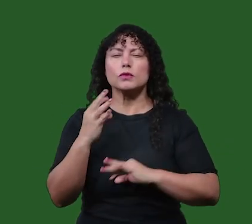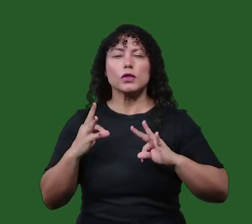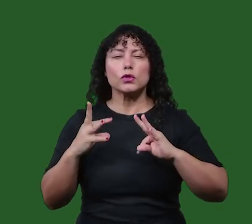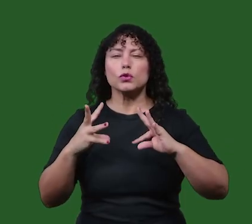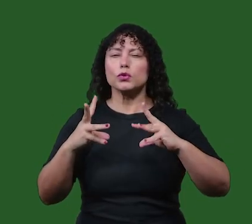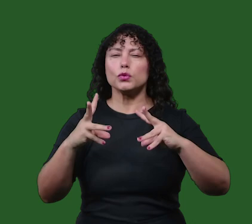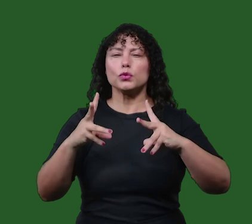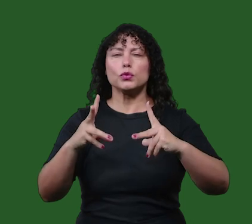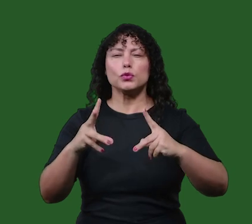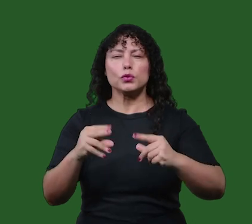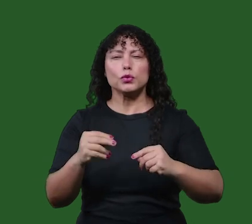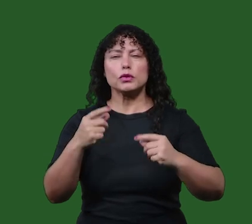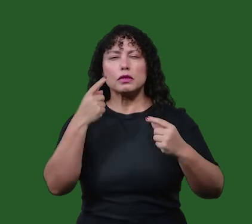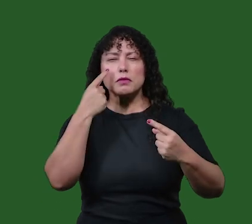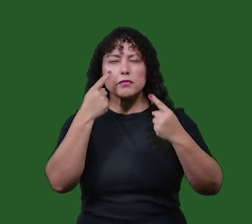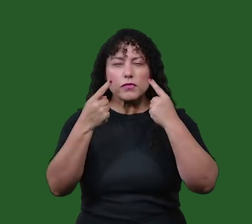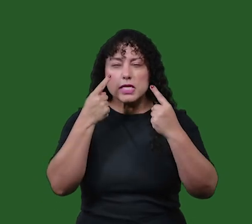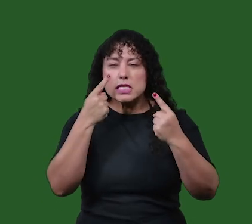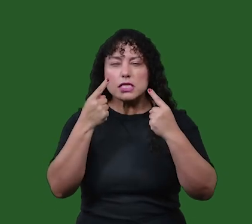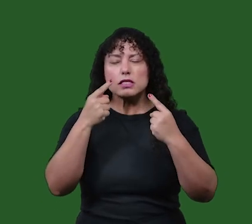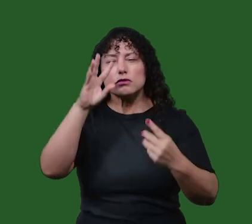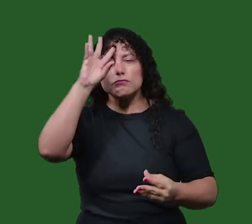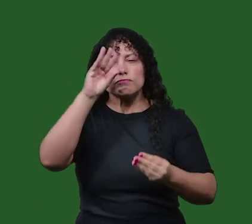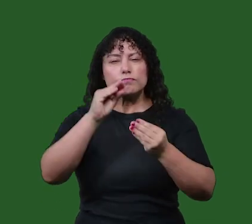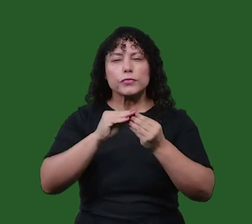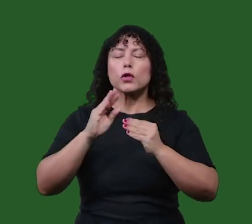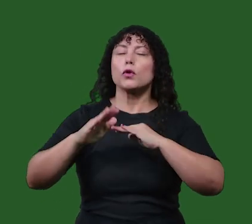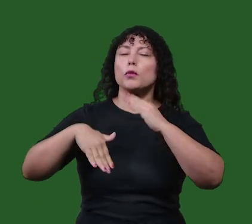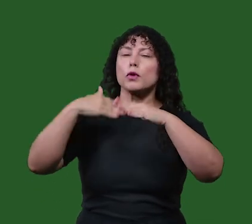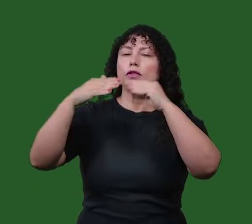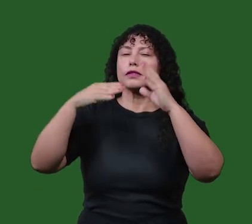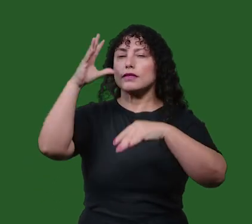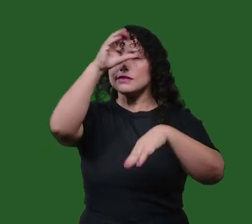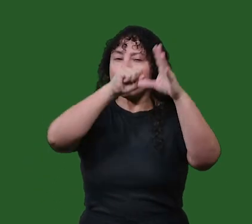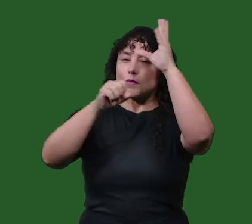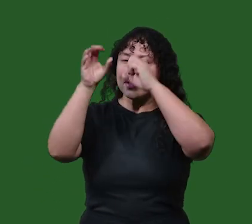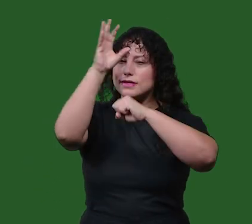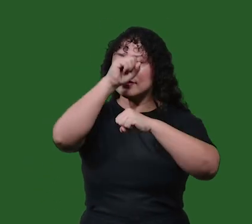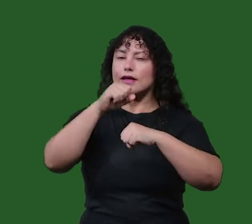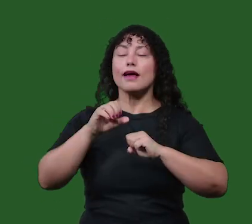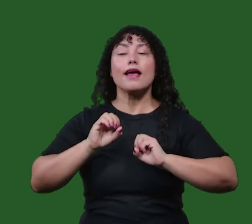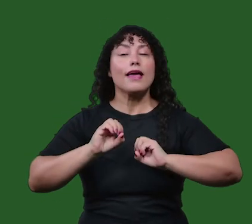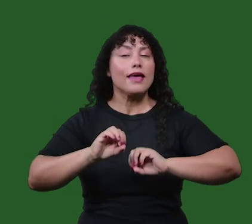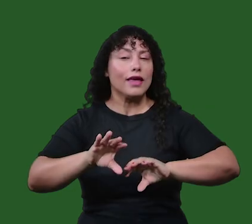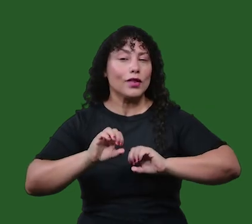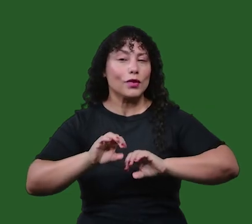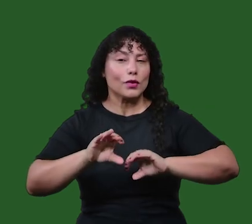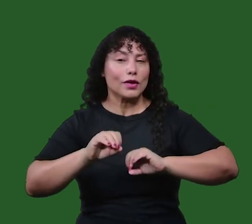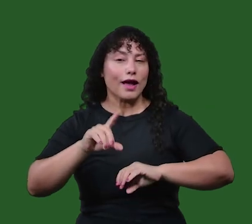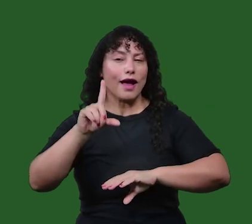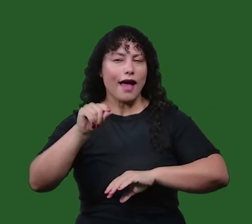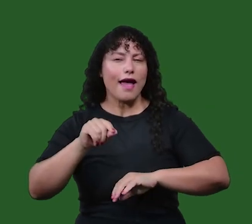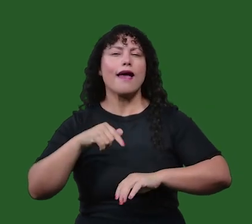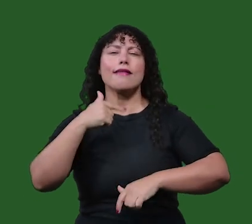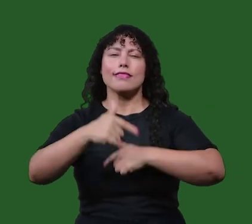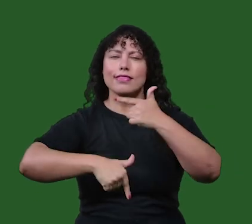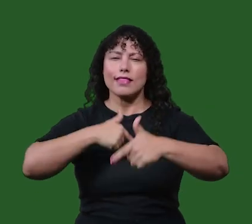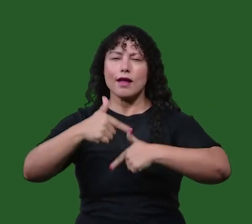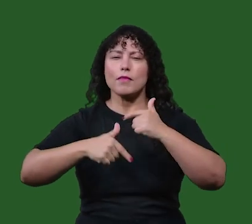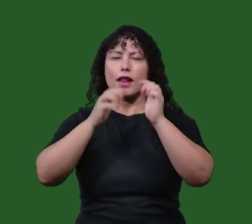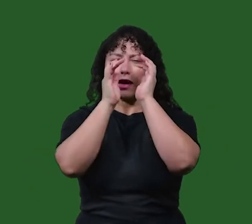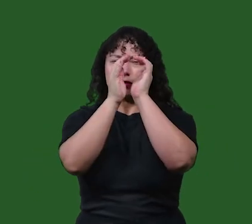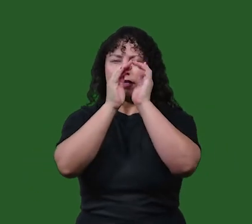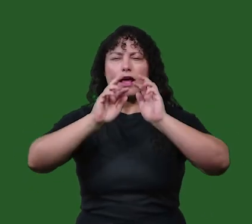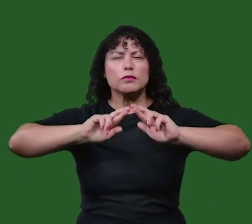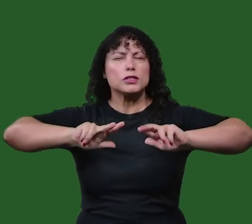para que tudo isso, né, seja visto e seja levado em conta no processo de ensino-aprendizagem. Né? Educar é